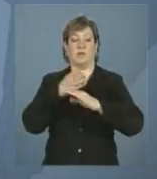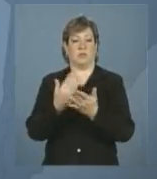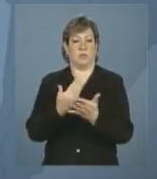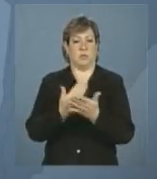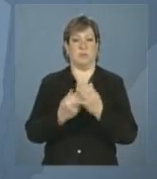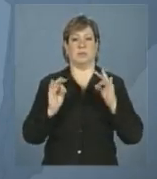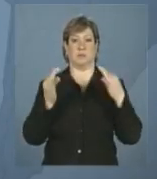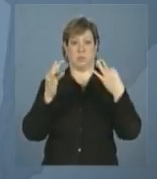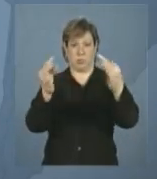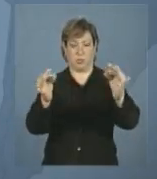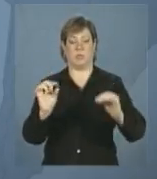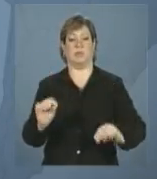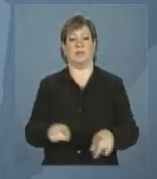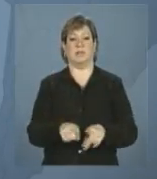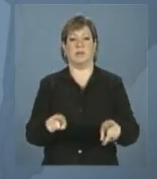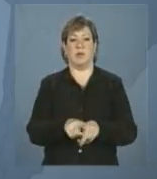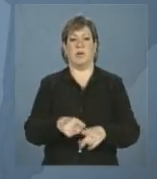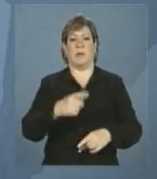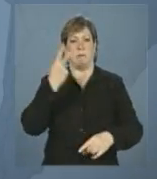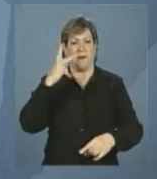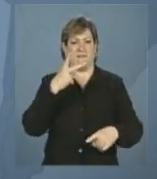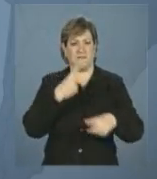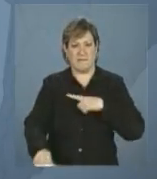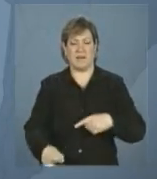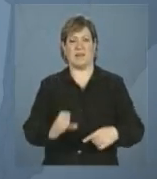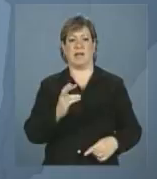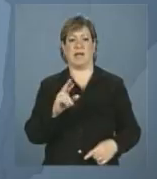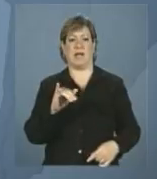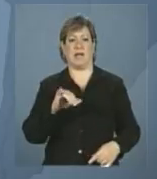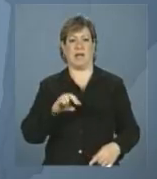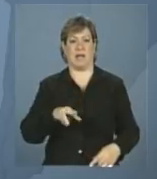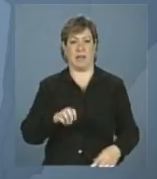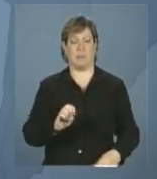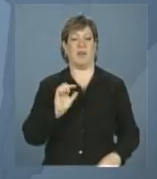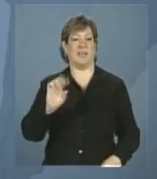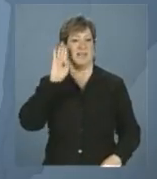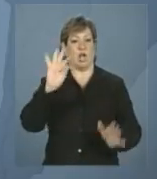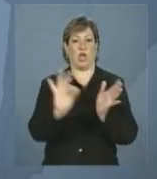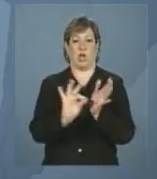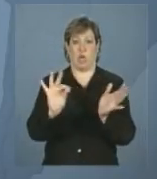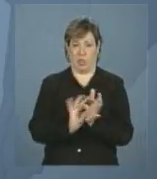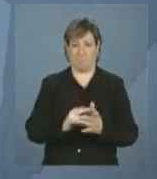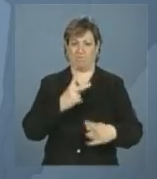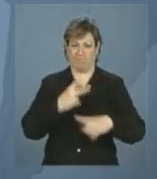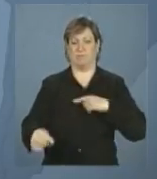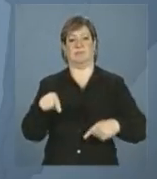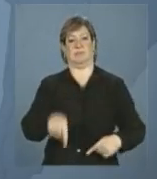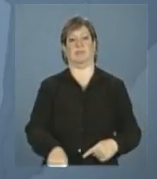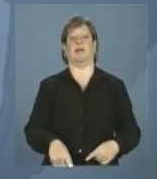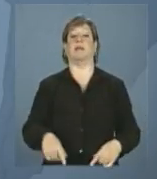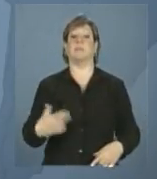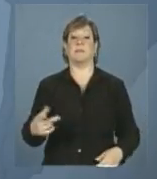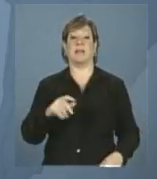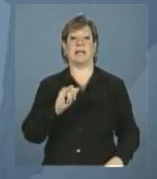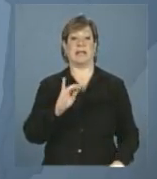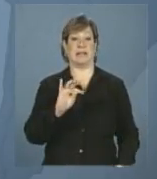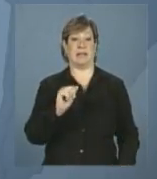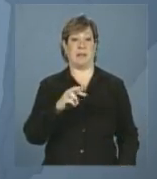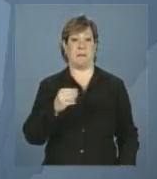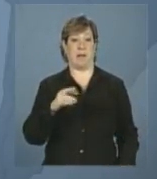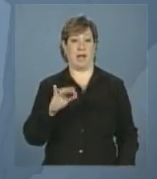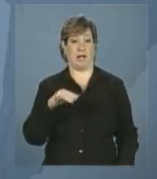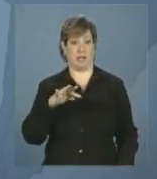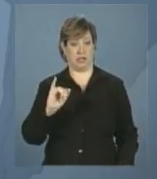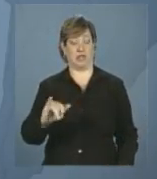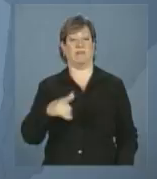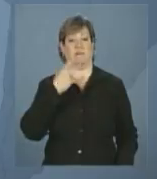e tecnologias e combate ao crime organizado, em especial o narcotráfico. De acordo com o Itamaraty, está mantida para a